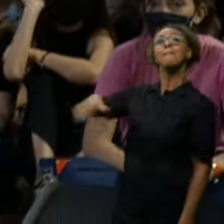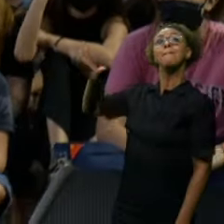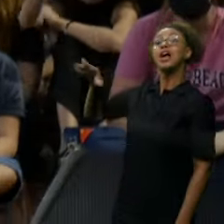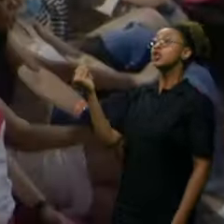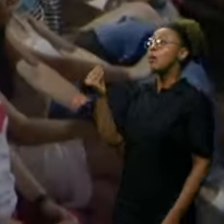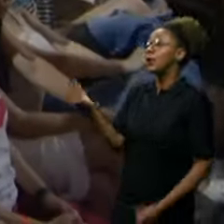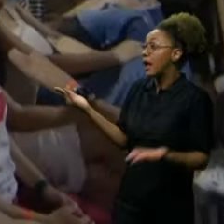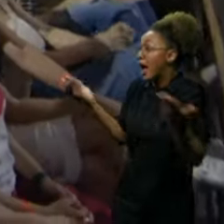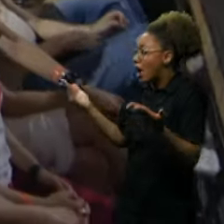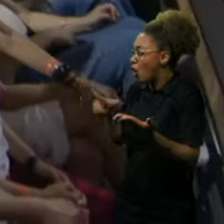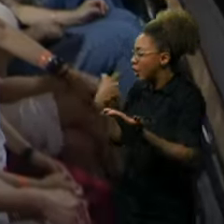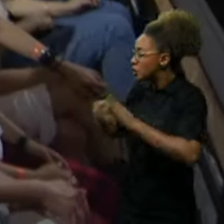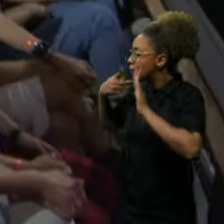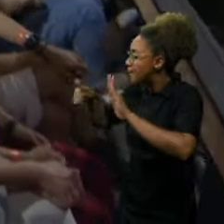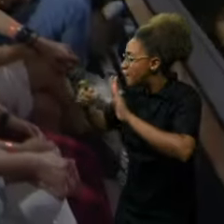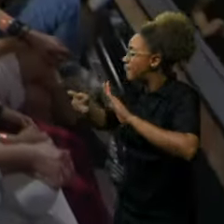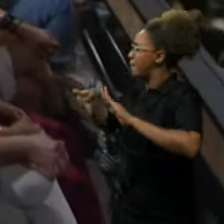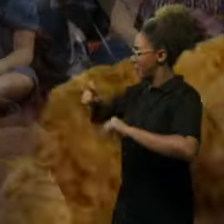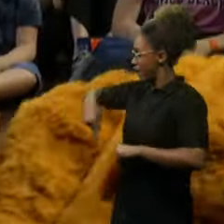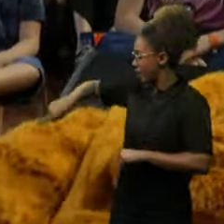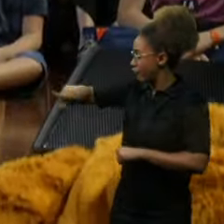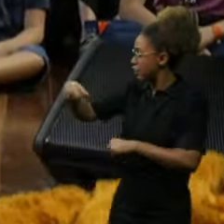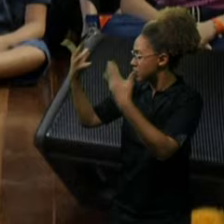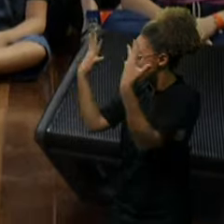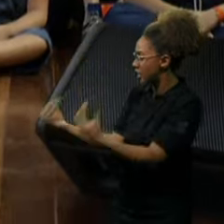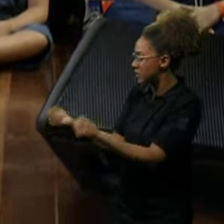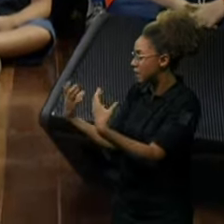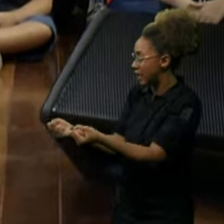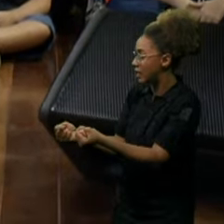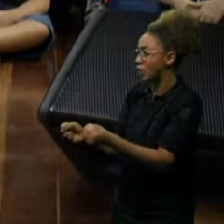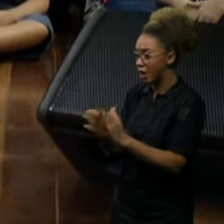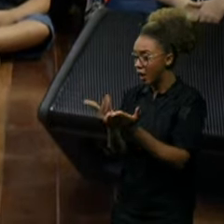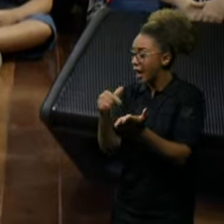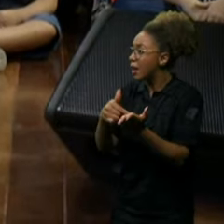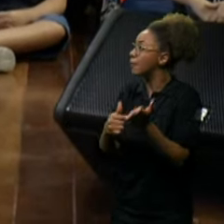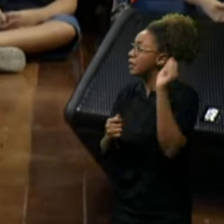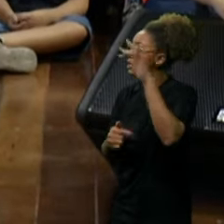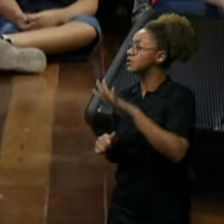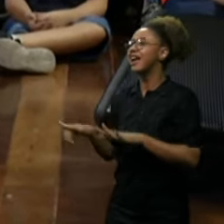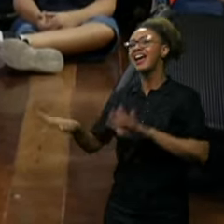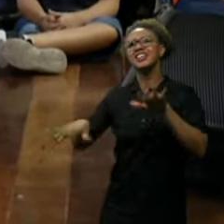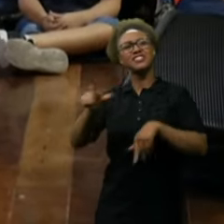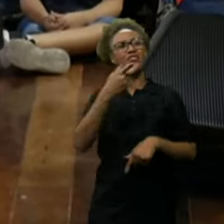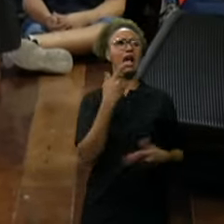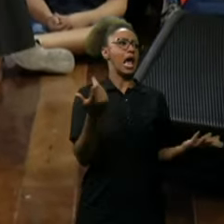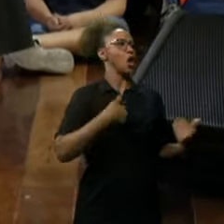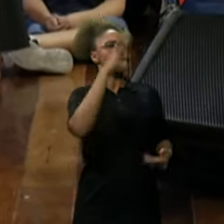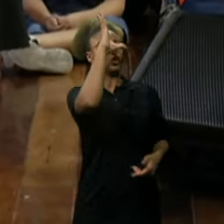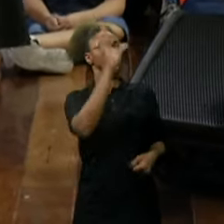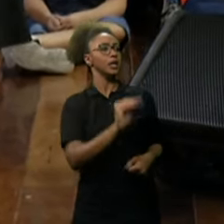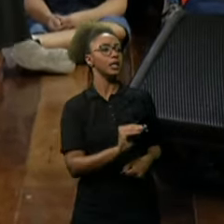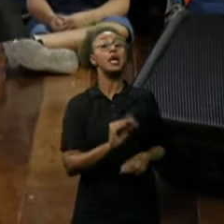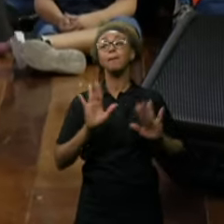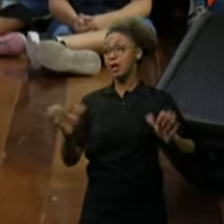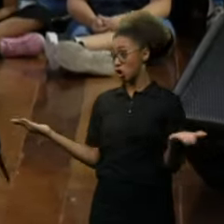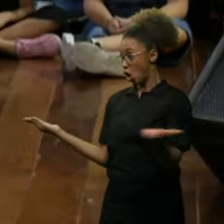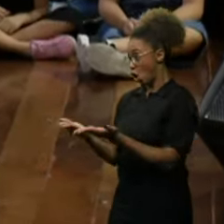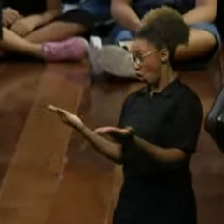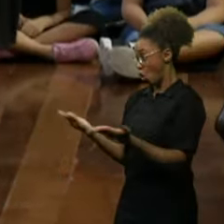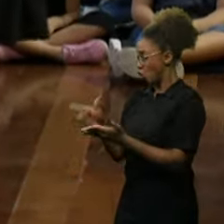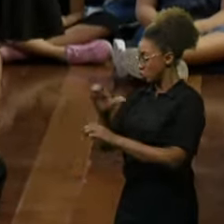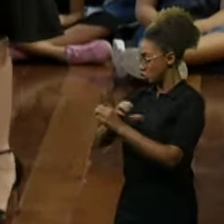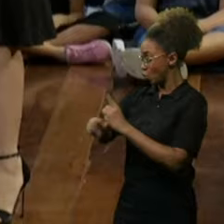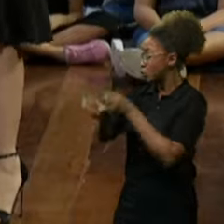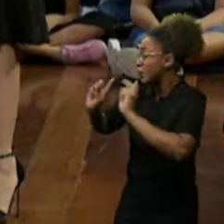receber essa palavra de conhecimento por receber essa revelação bíblica Camila eu não estou entendendo roxo e ainda antes desse